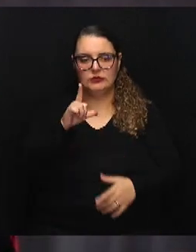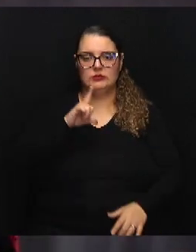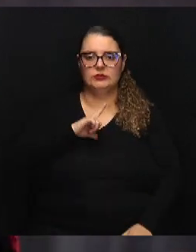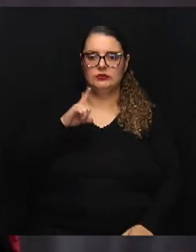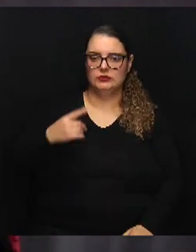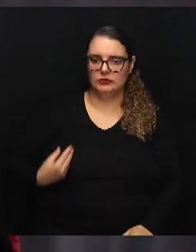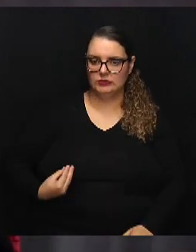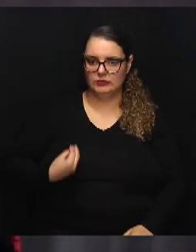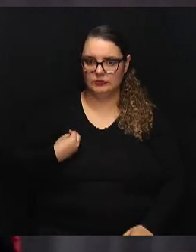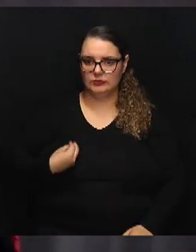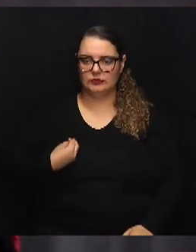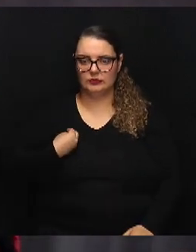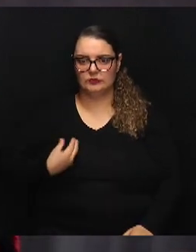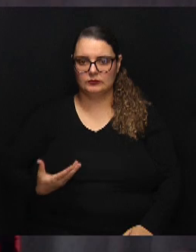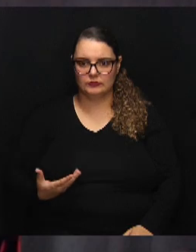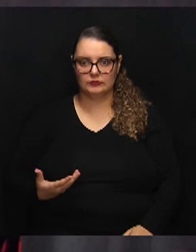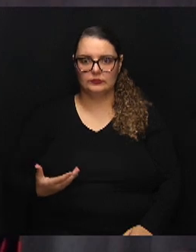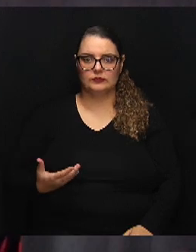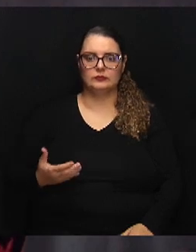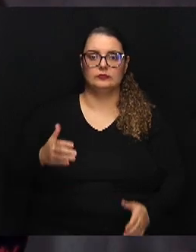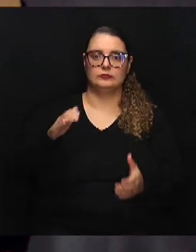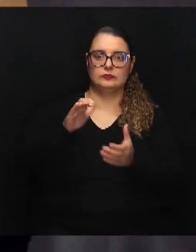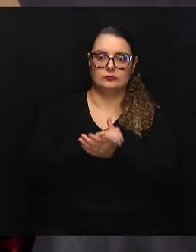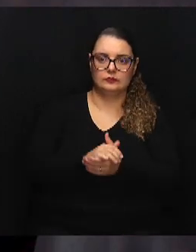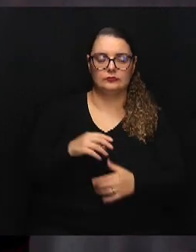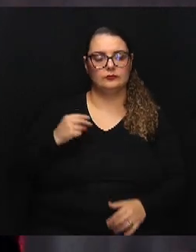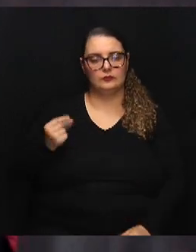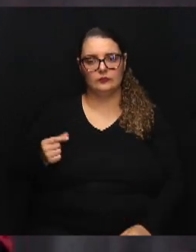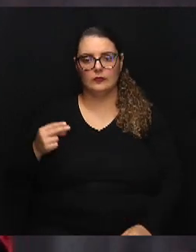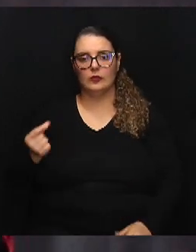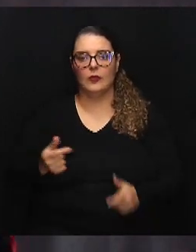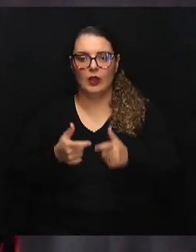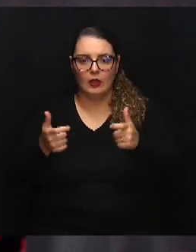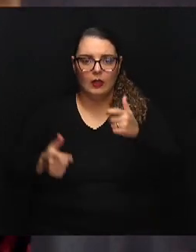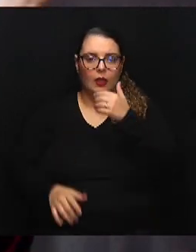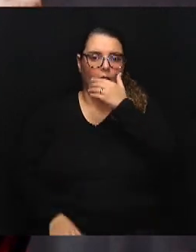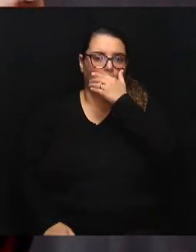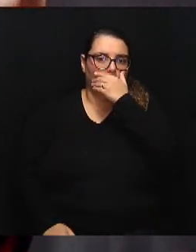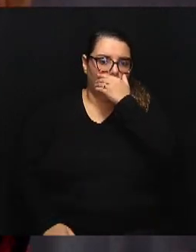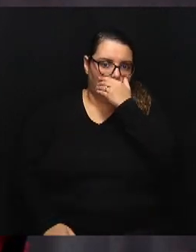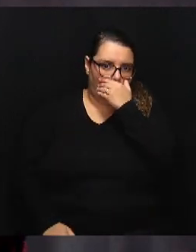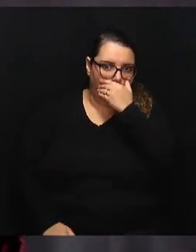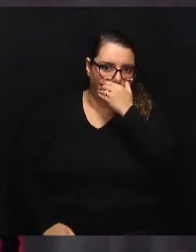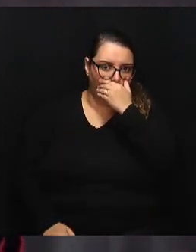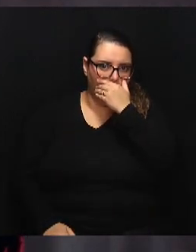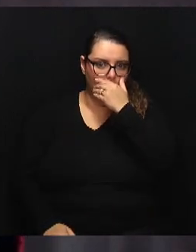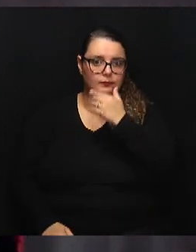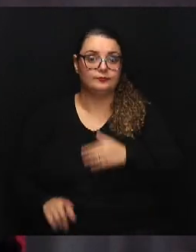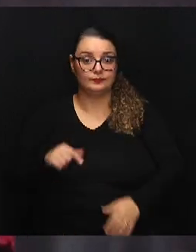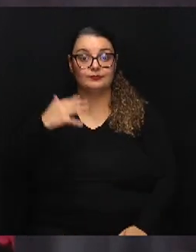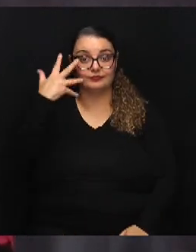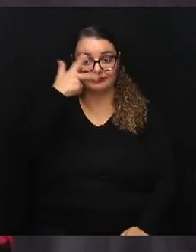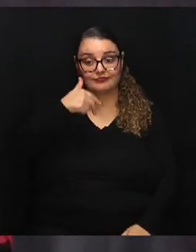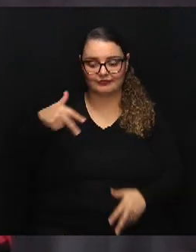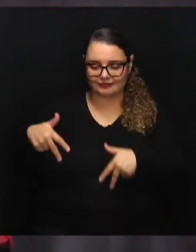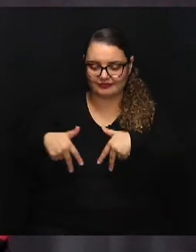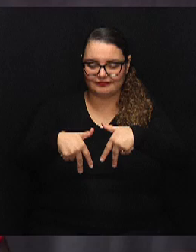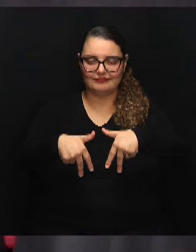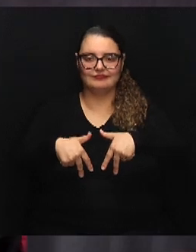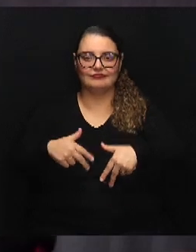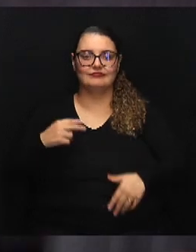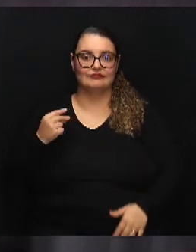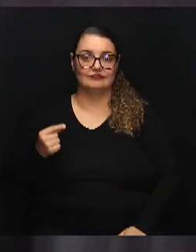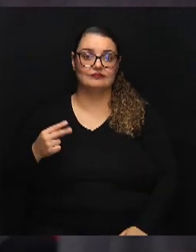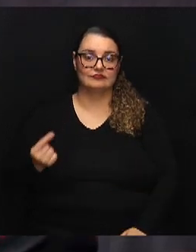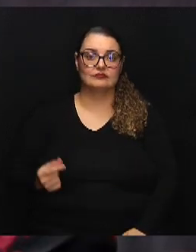assim, um casamento mais prolongado, uma duração maior, né? É muito bonitinho mesmo a gente ver esses casais que duram